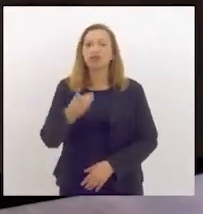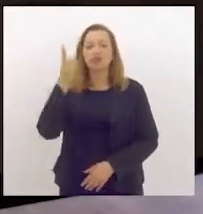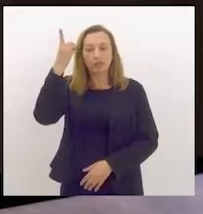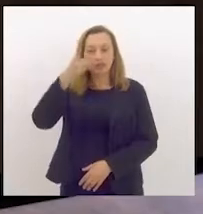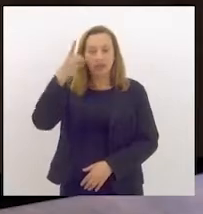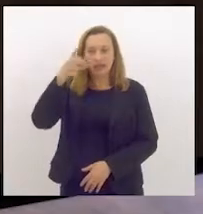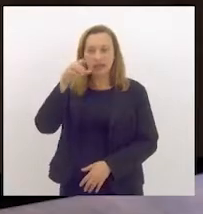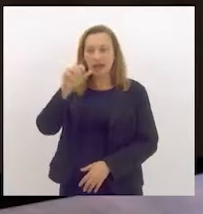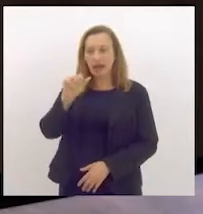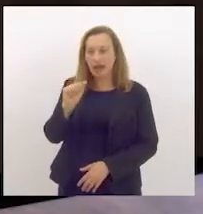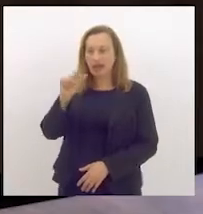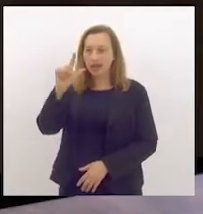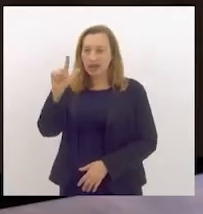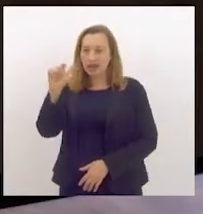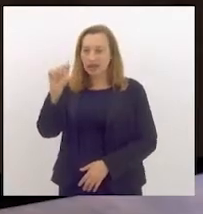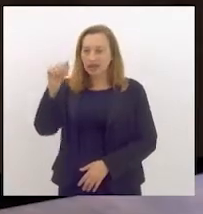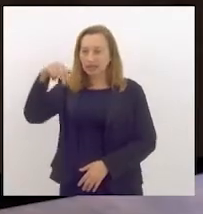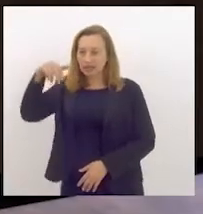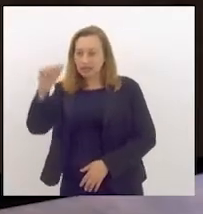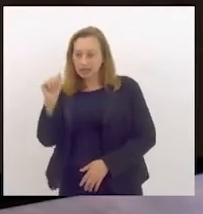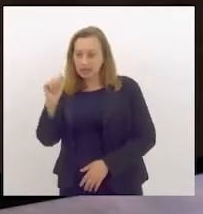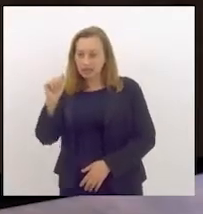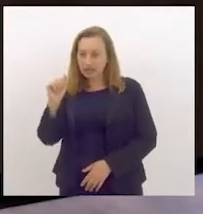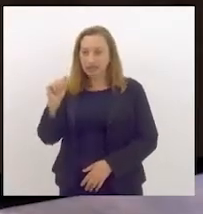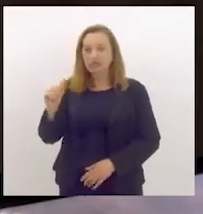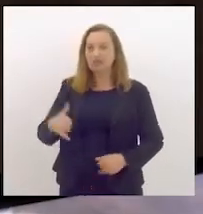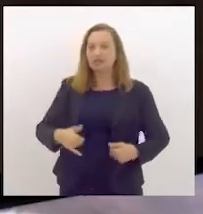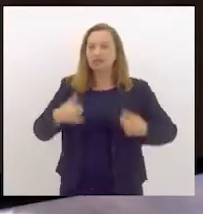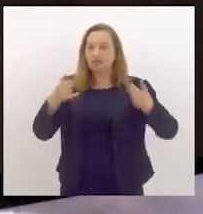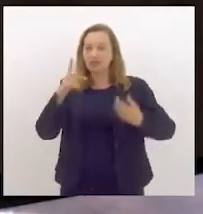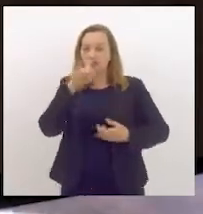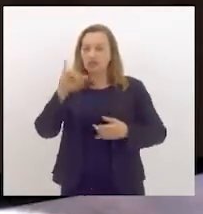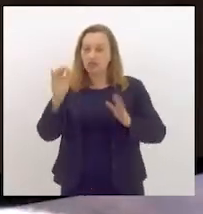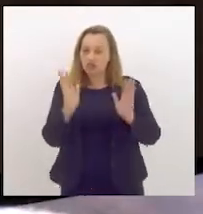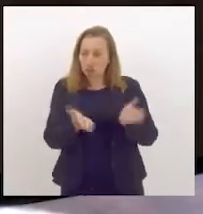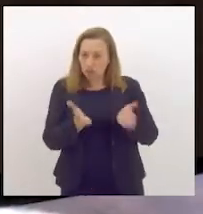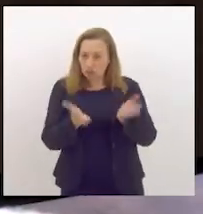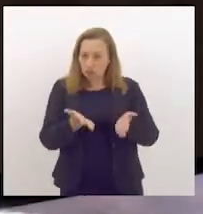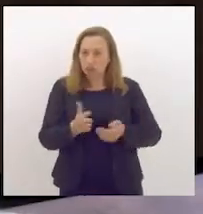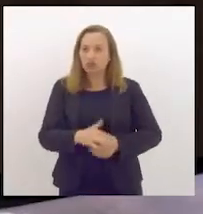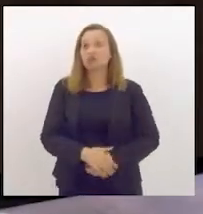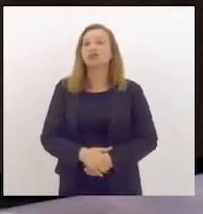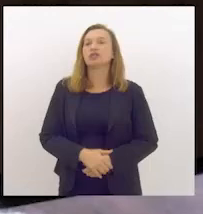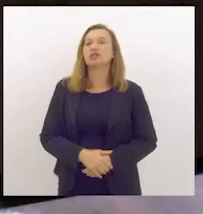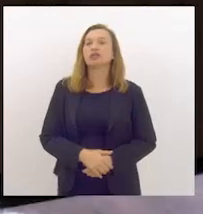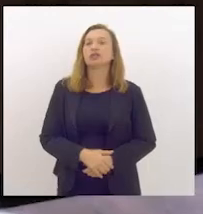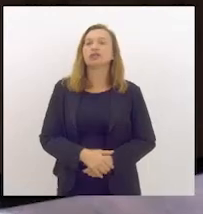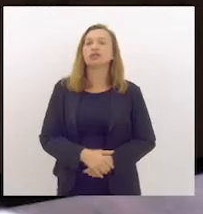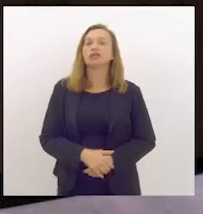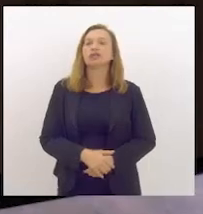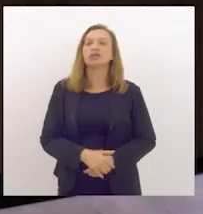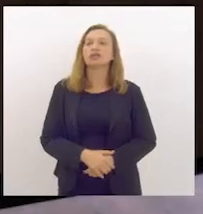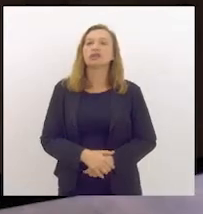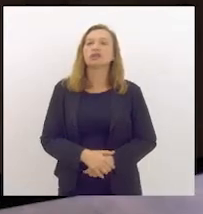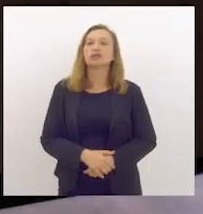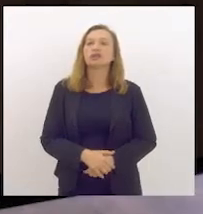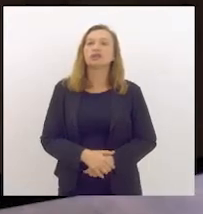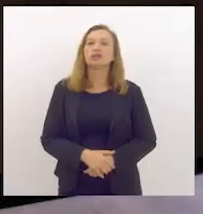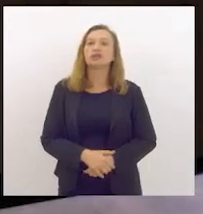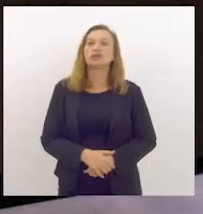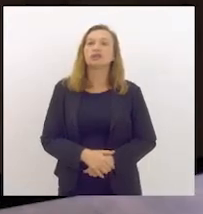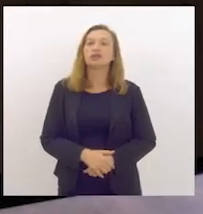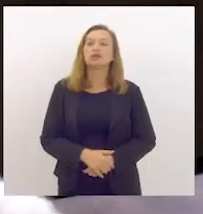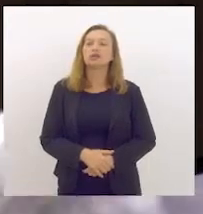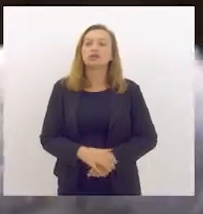autoria da deputada aniversariante do dia de hoje Alana passos que veio de